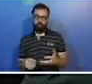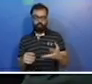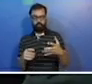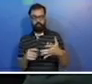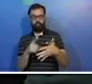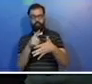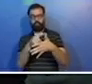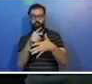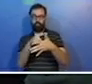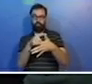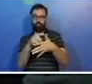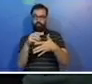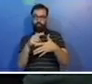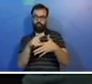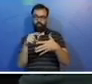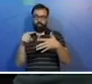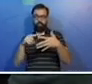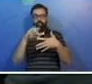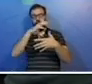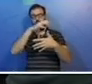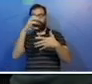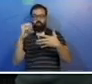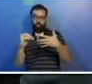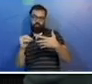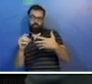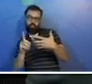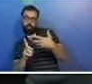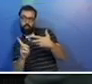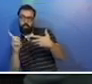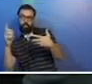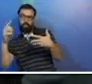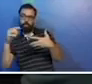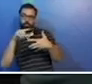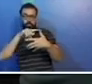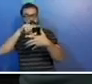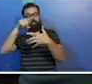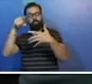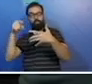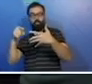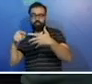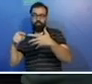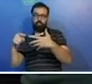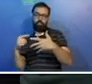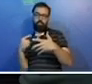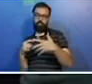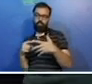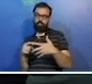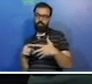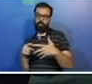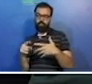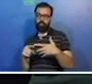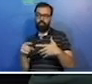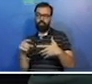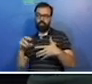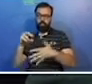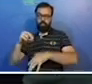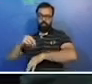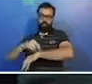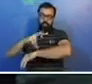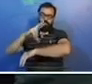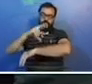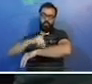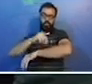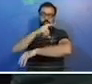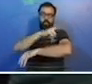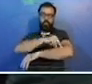do produtor, eu tenho o herbívoro. Olha a setinha indicando a transferência de energia. Depois do herbívoro,